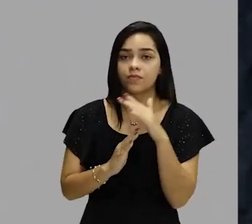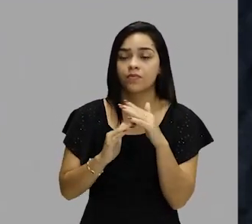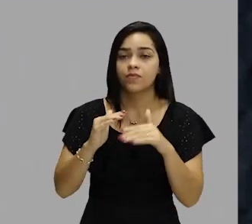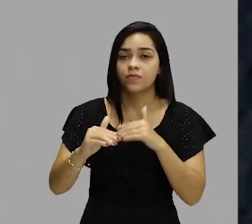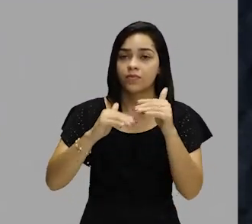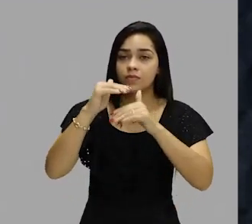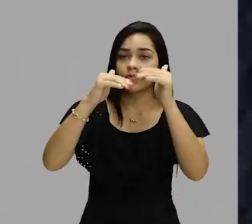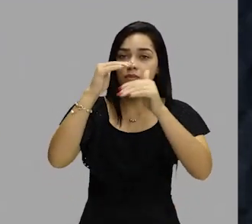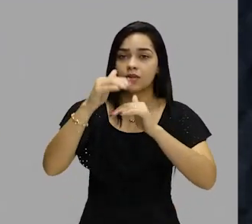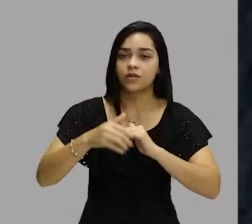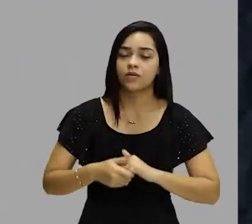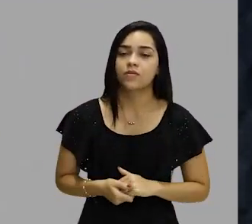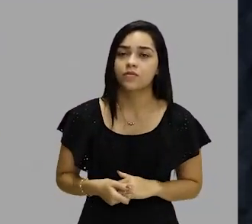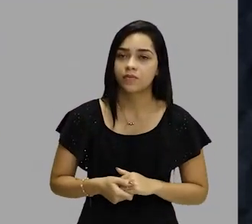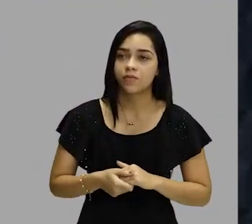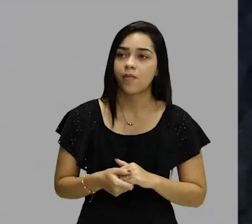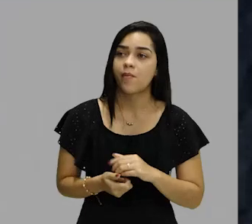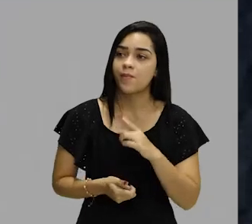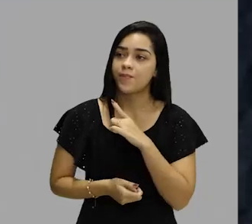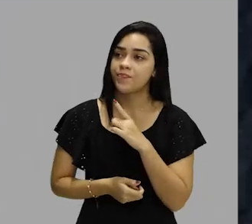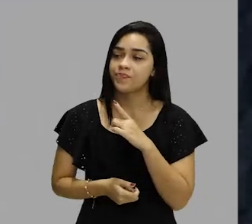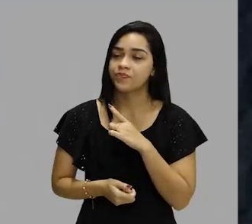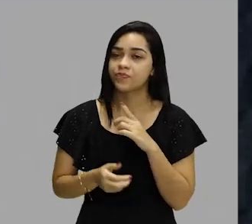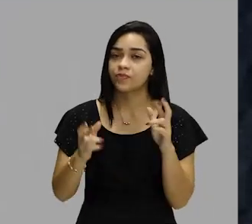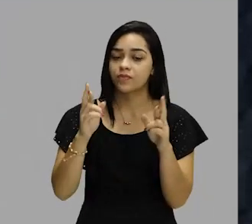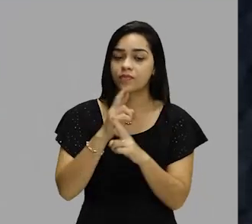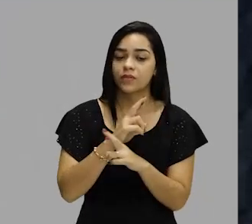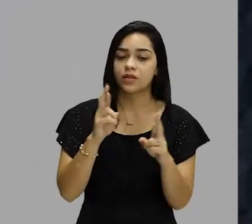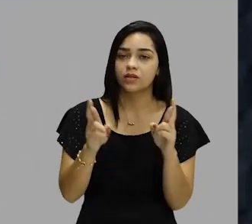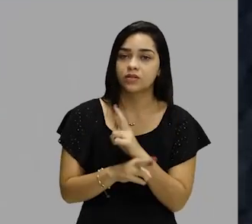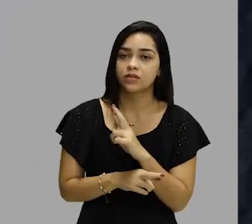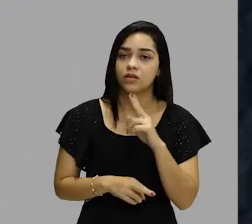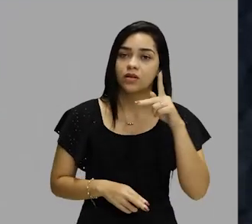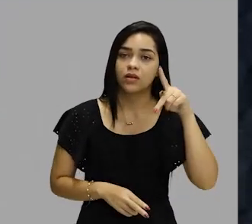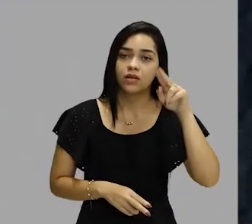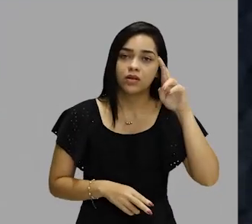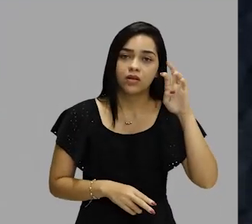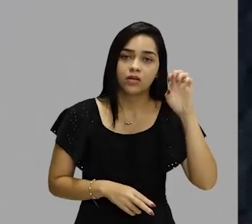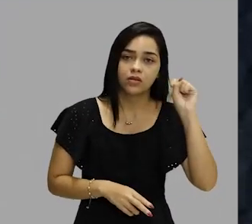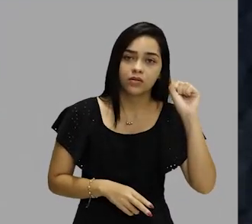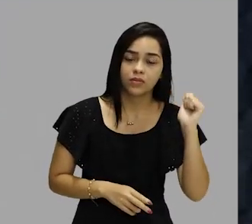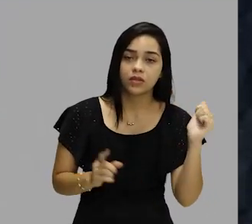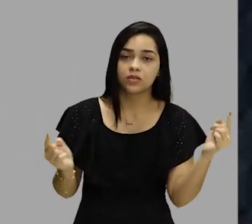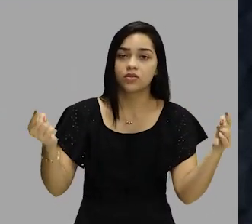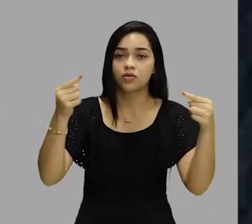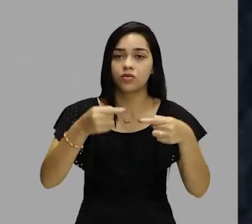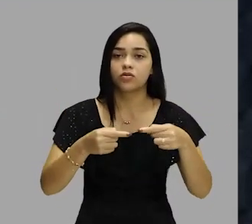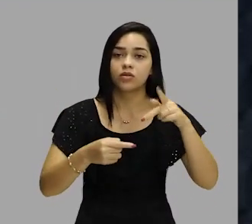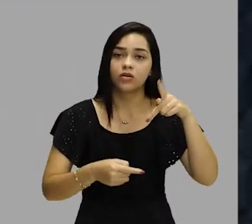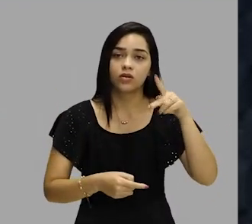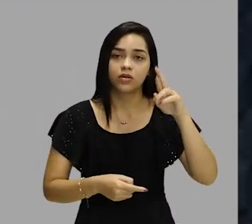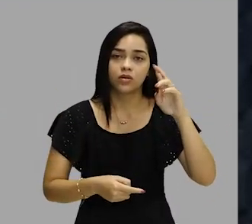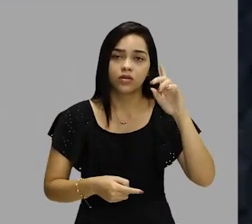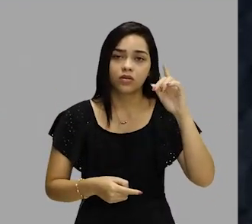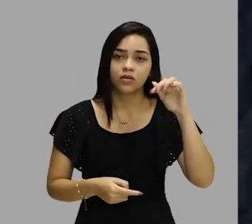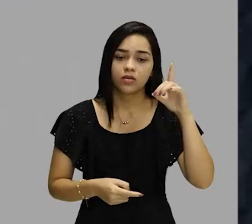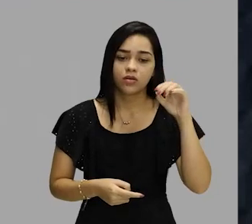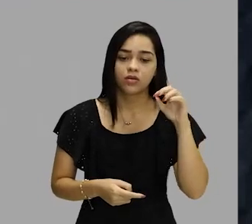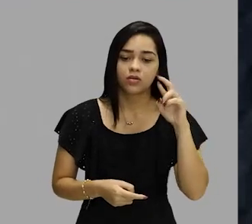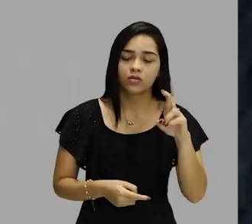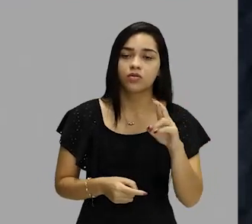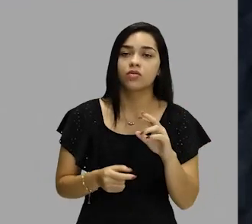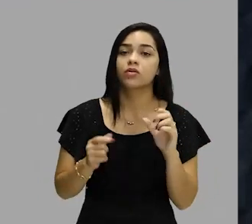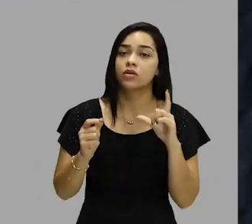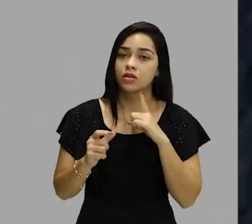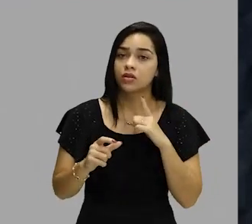das populações. E essa relação presa versus predador é um dos fatores